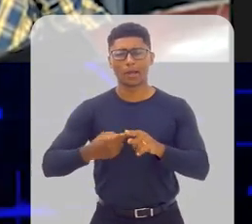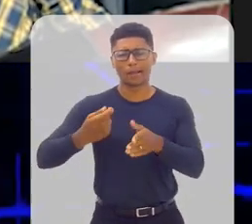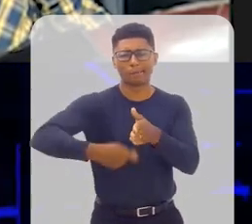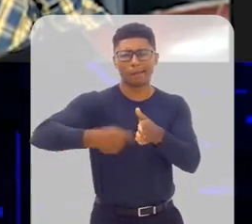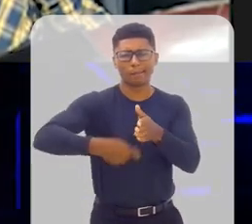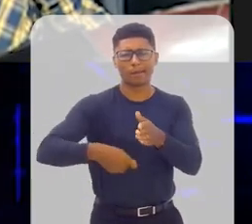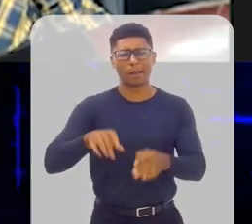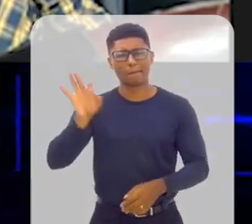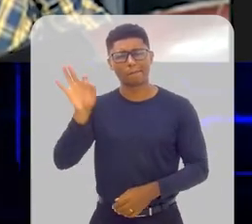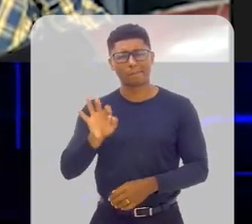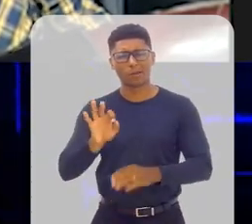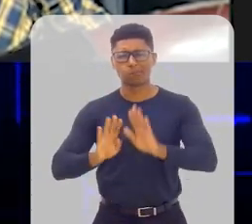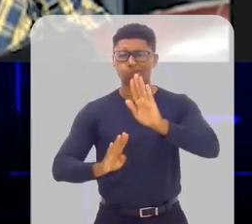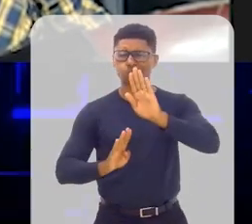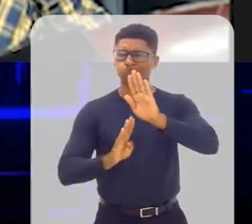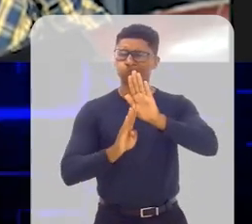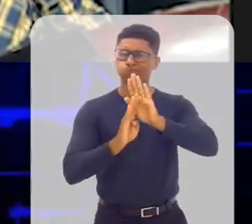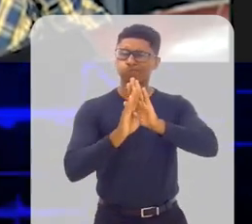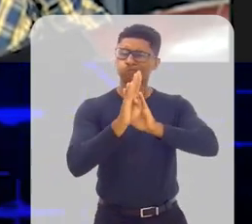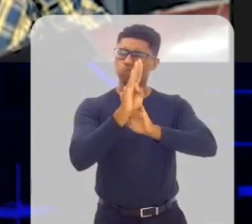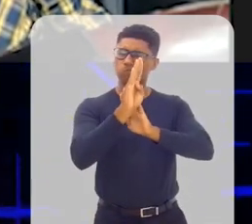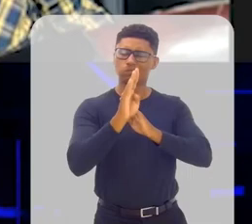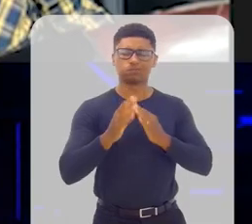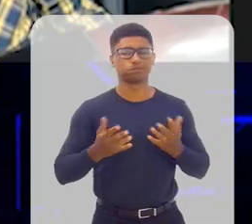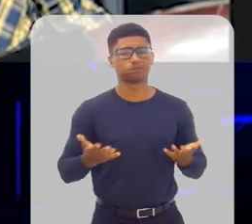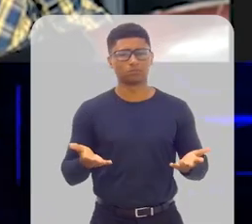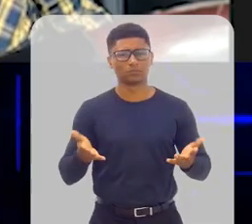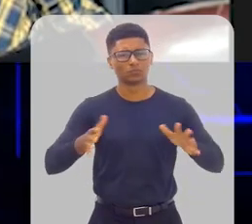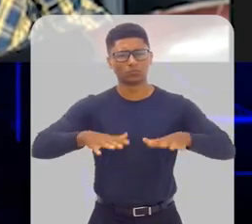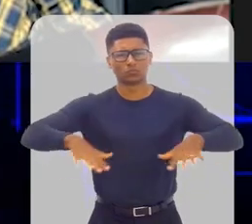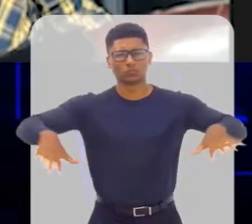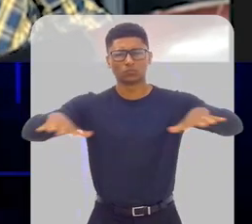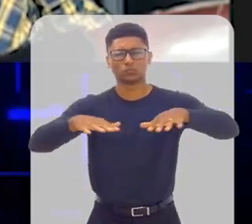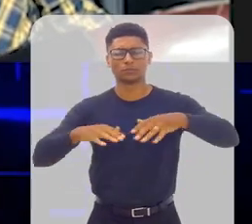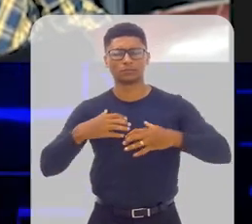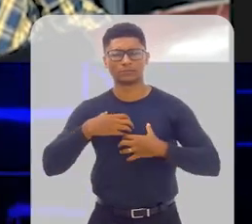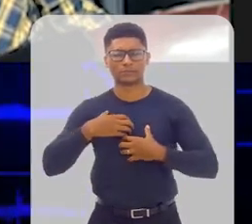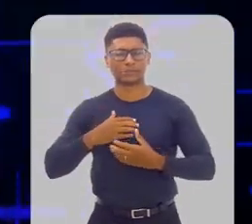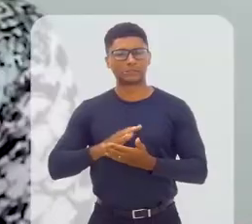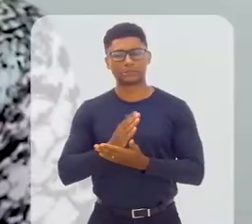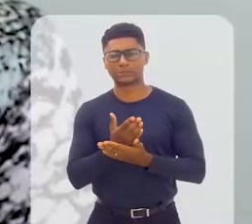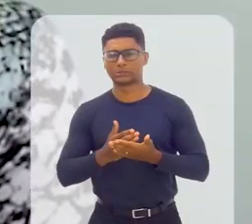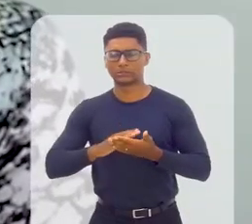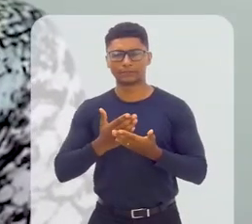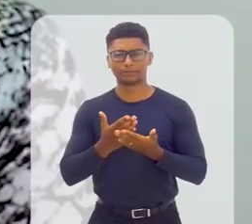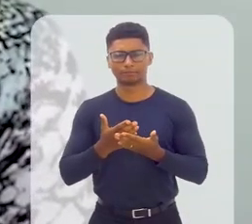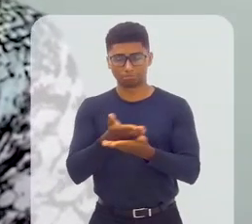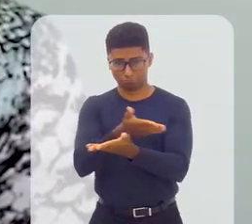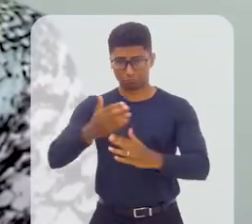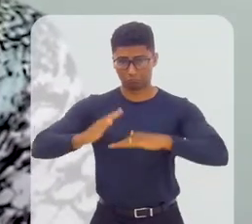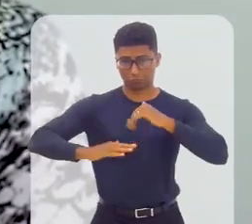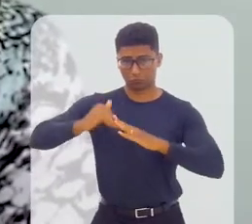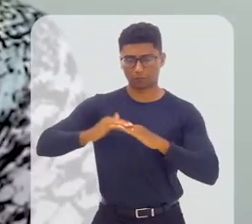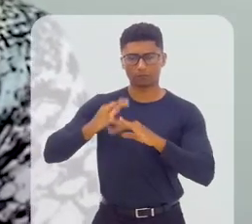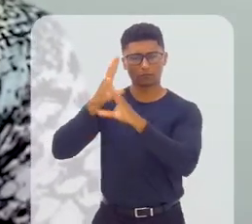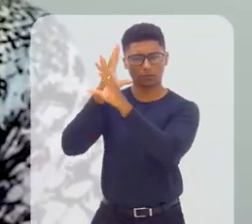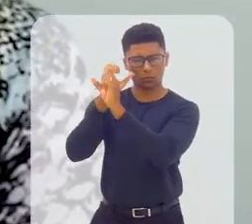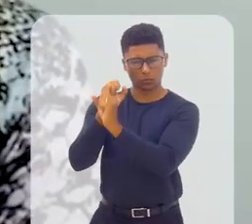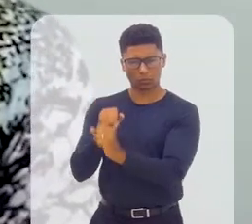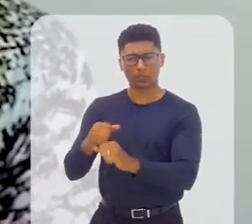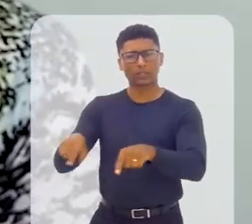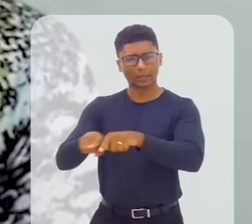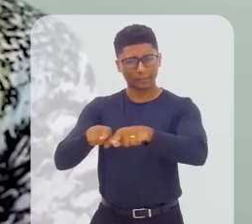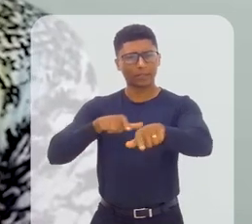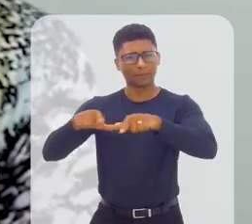unidade da federação no Brasil. Entendeu? Acho que o que incomoda mais o setor empresarial, viu? Os contadores têm um papel importantíssimo também